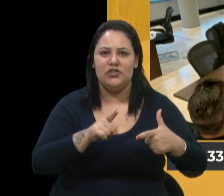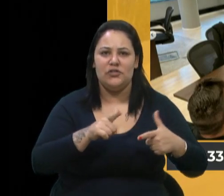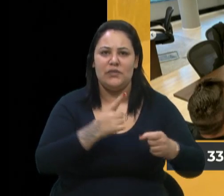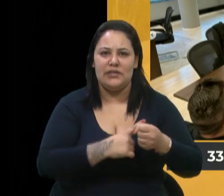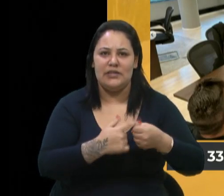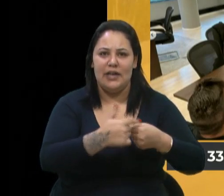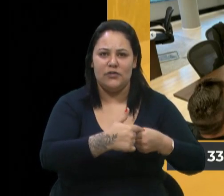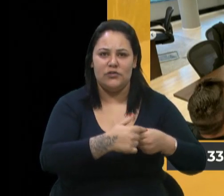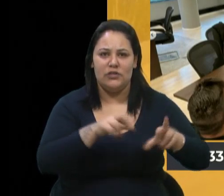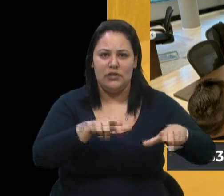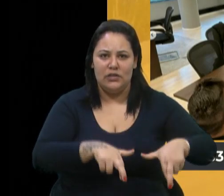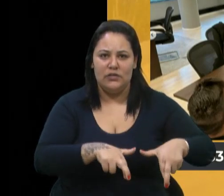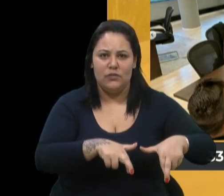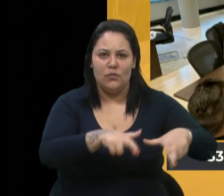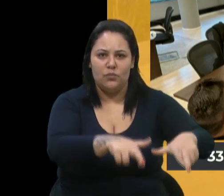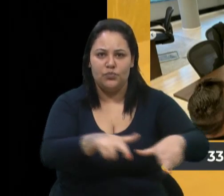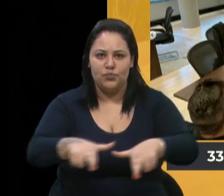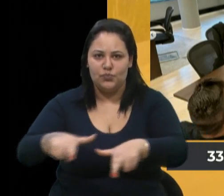regiões.